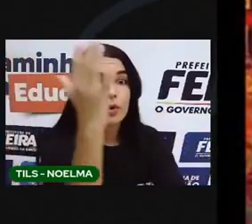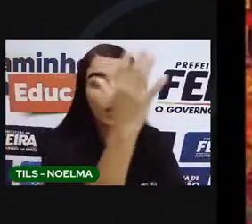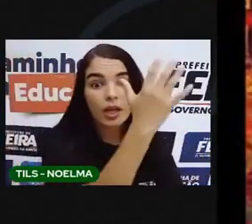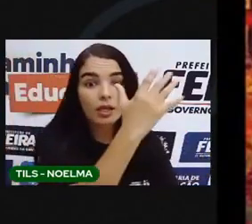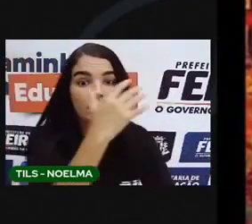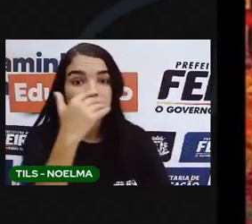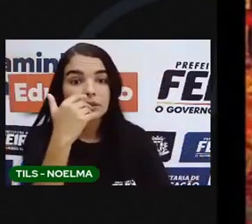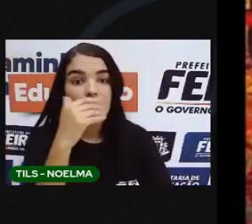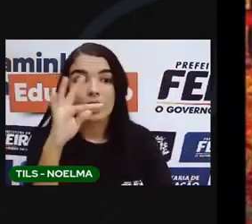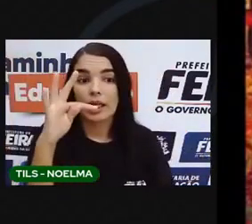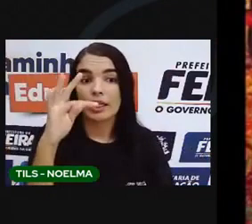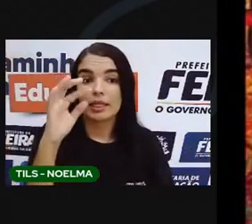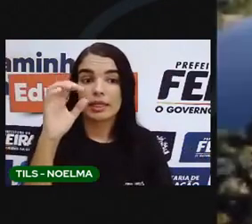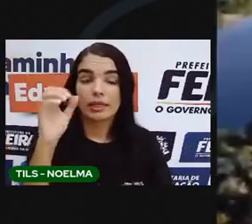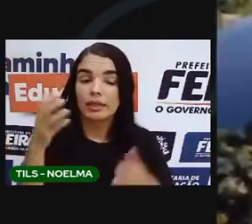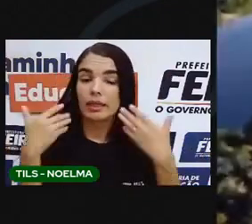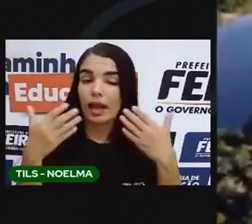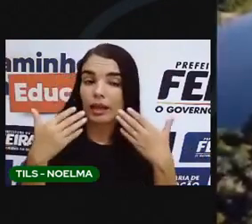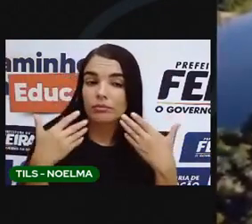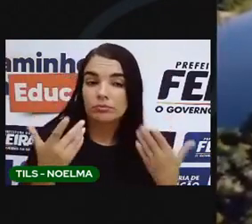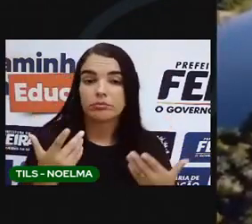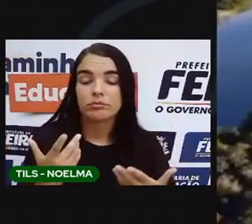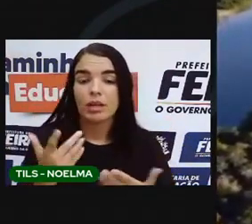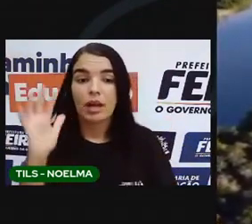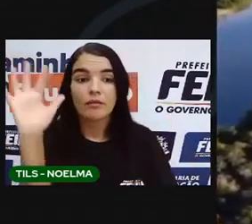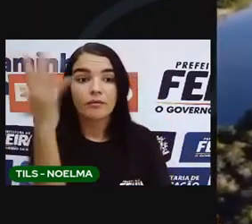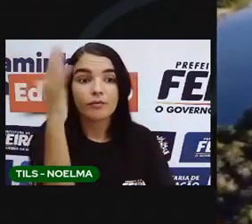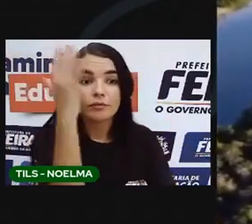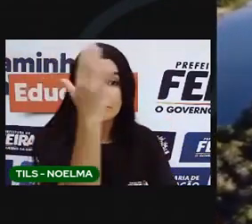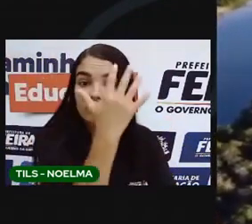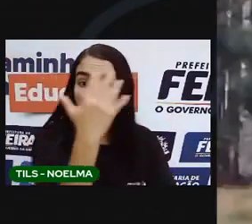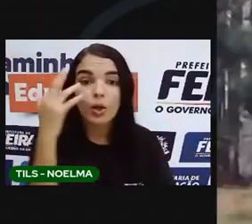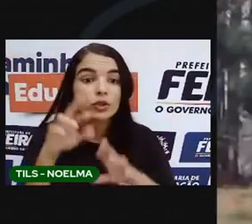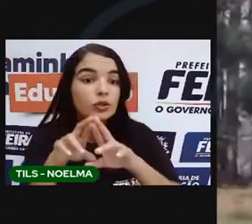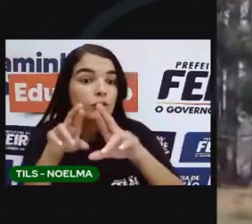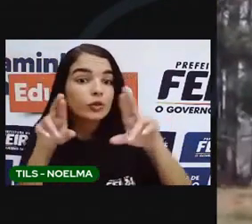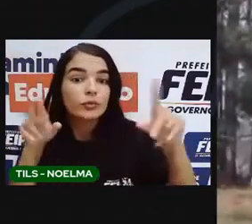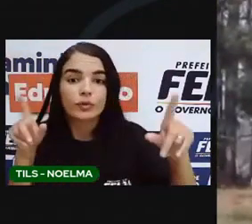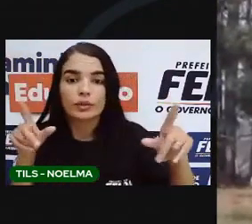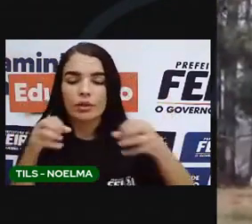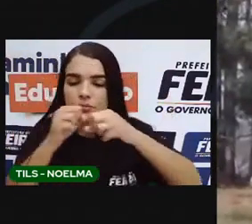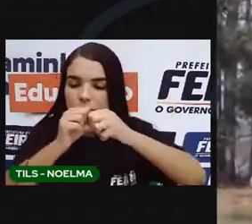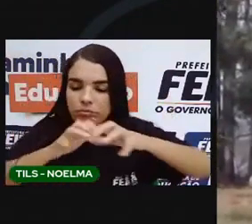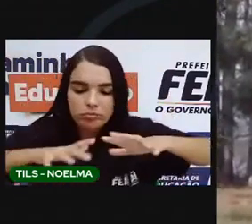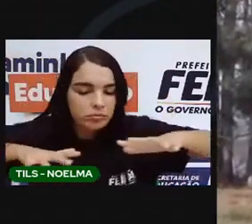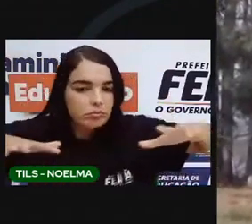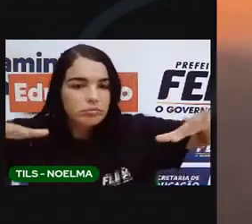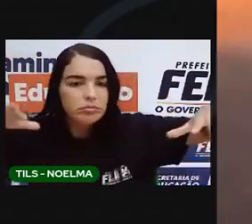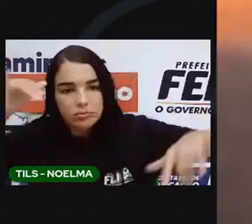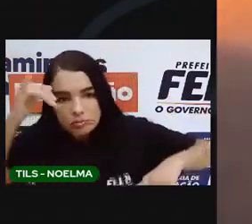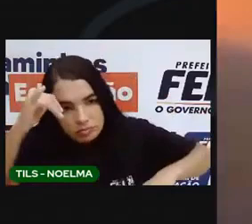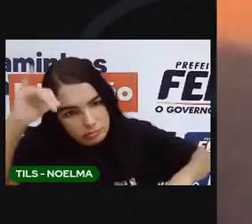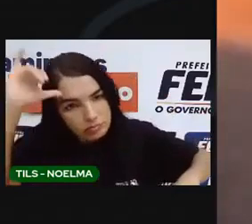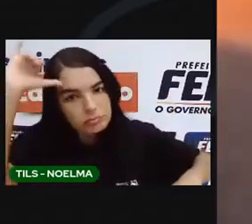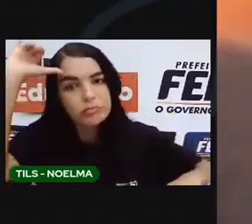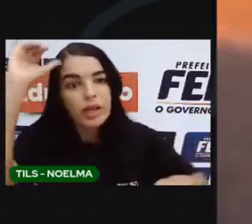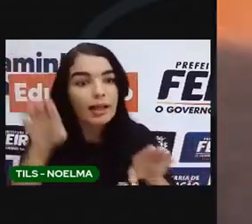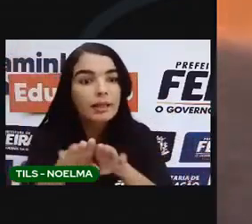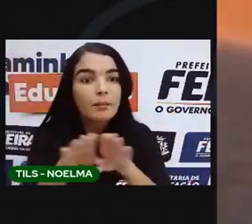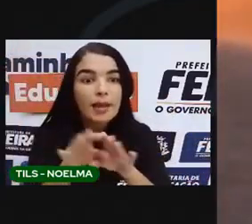floresta temperada, a floresta tropical, os campos e os